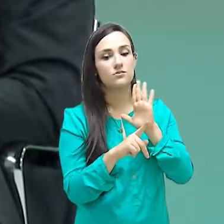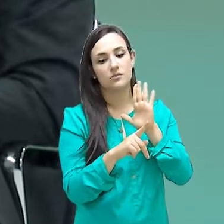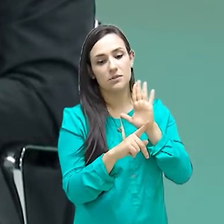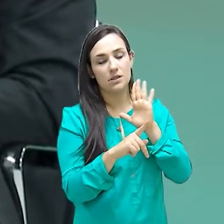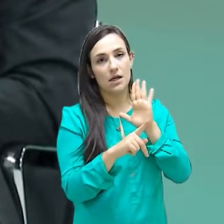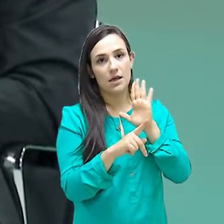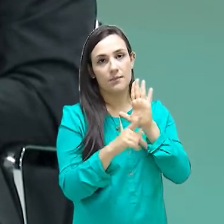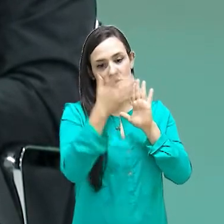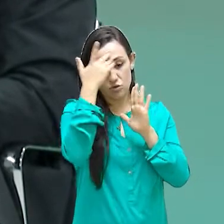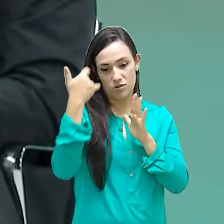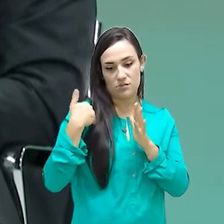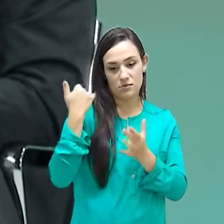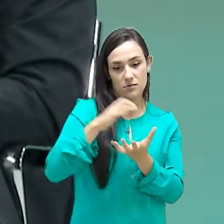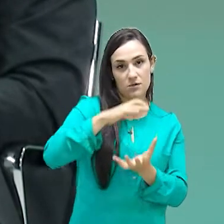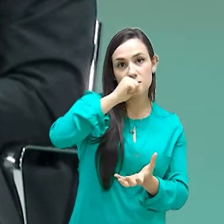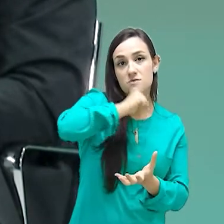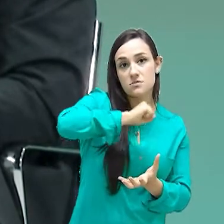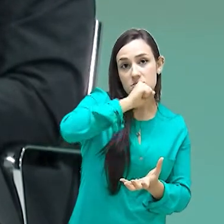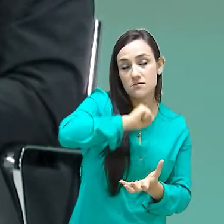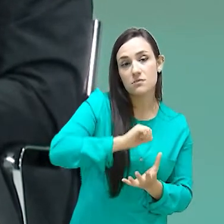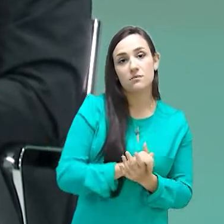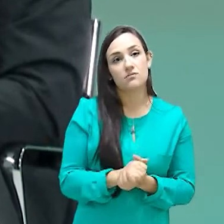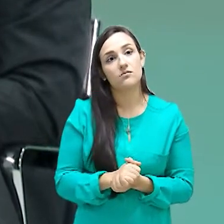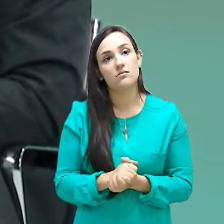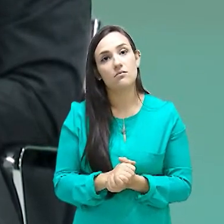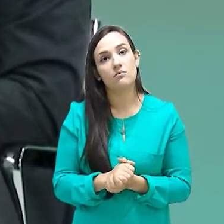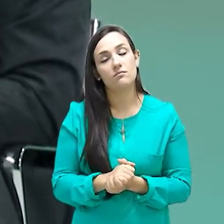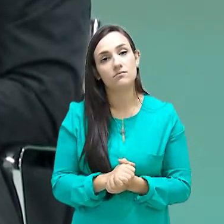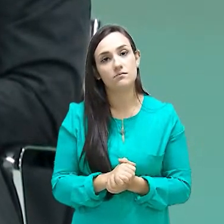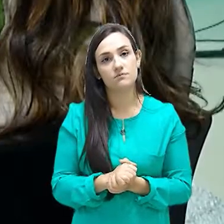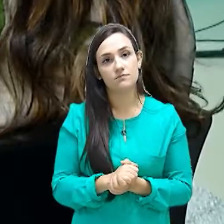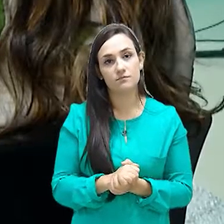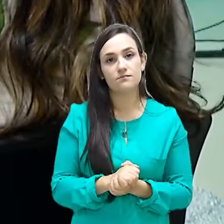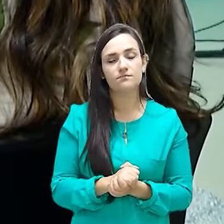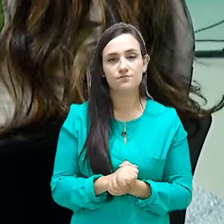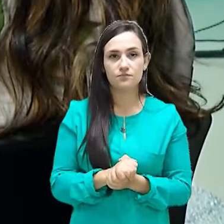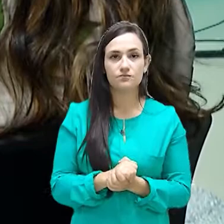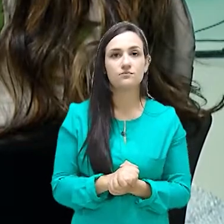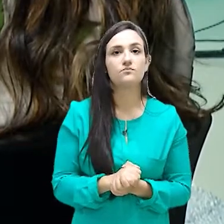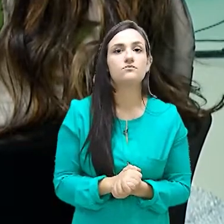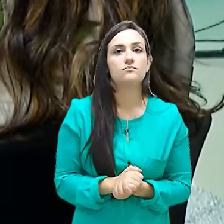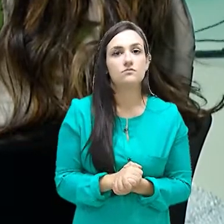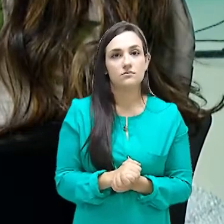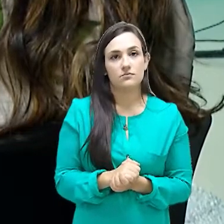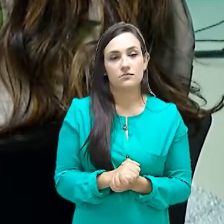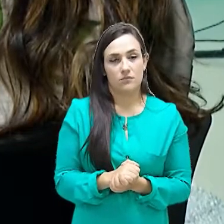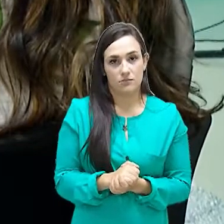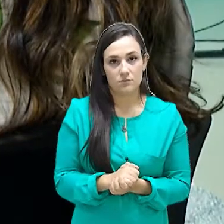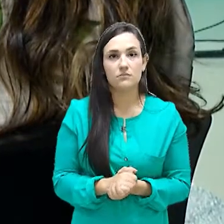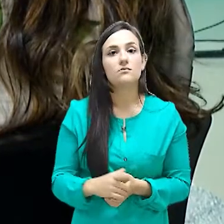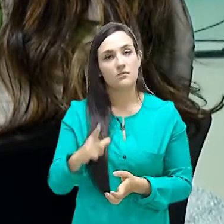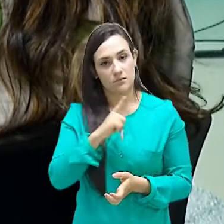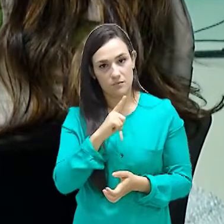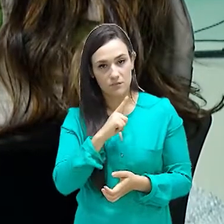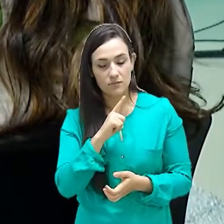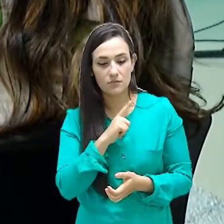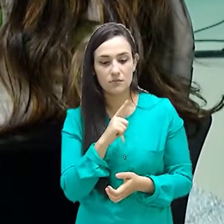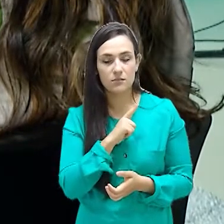pensamos em realizar algumas consolidações ou uma